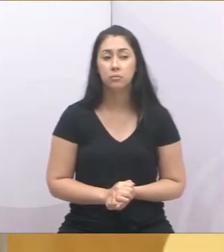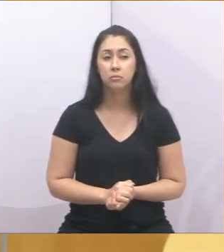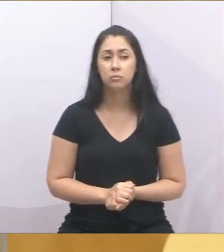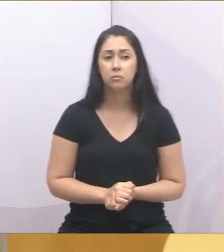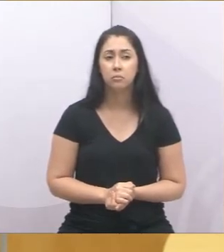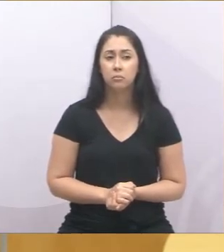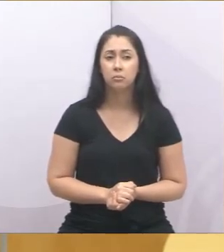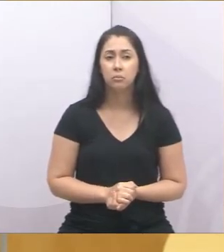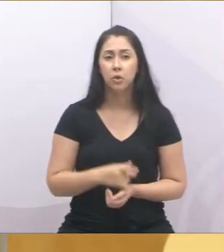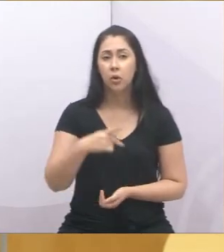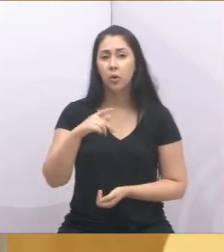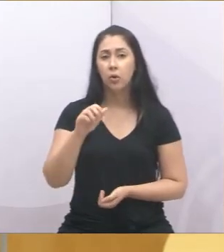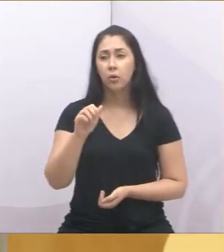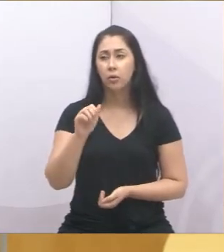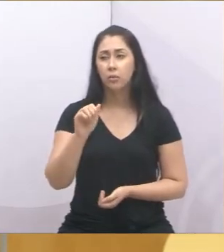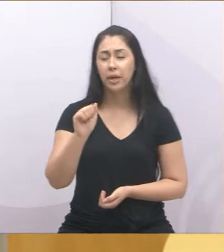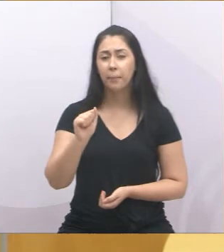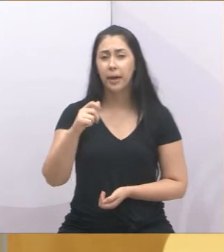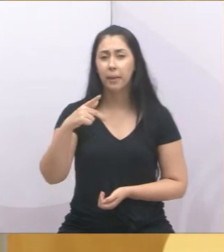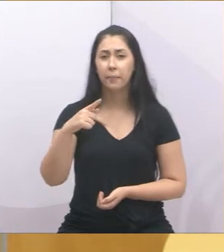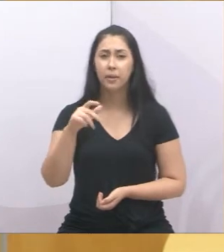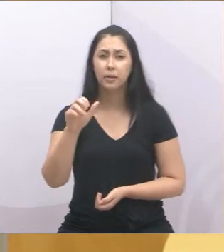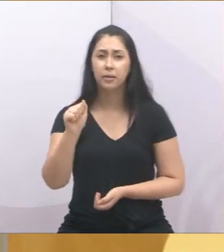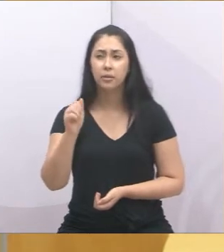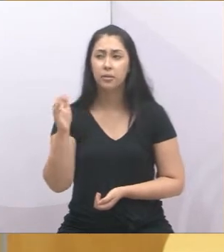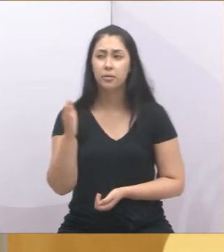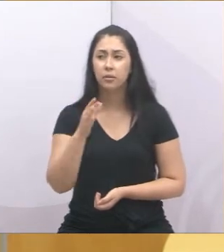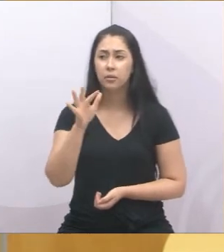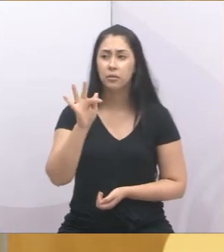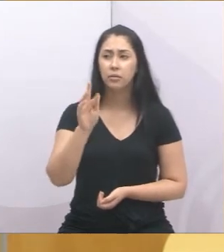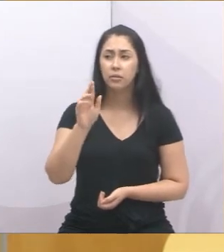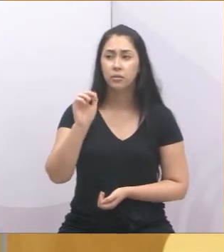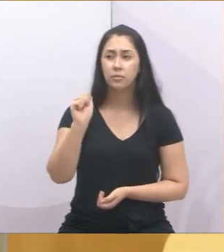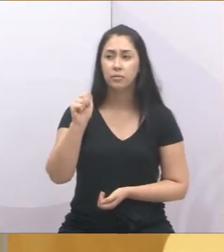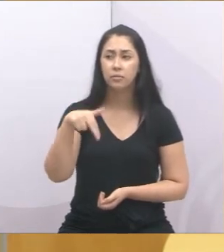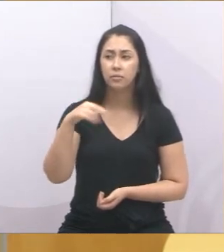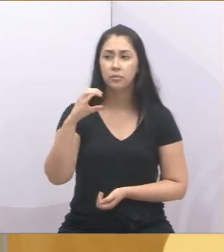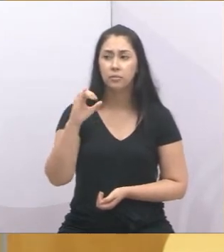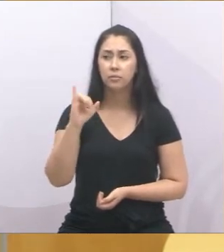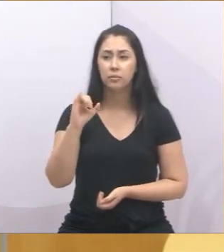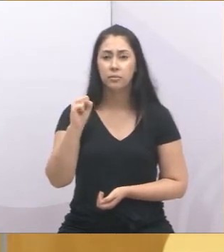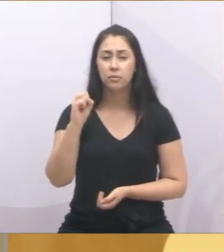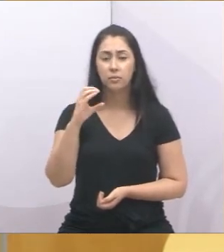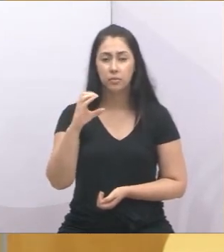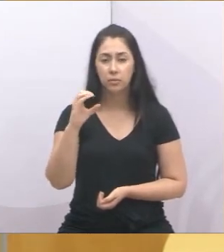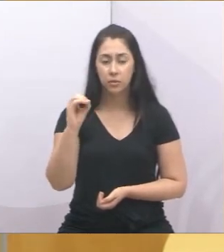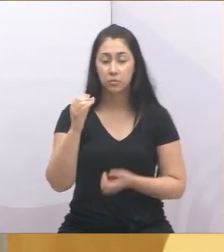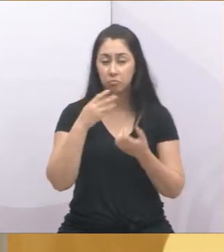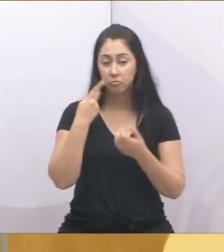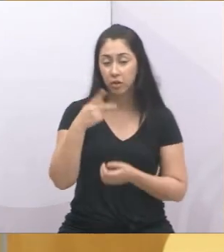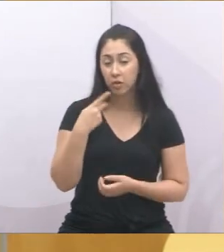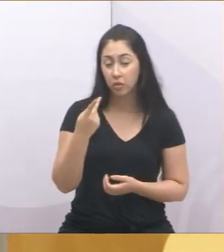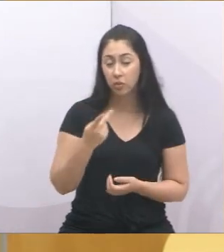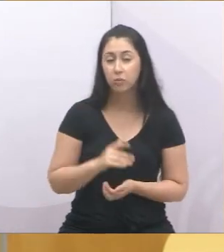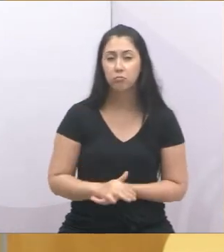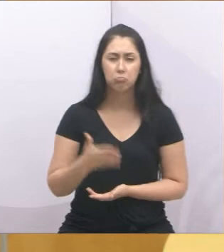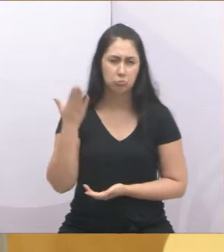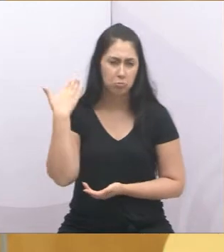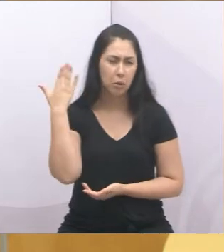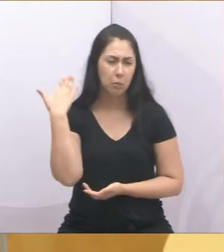pelo Papa Francisco, no dia 7 de julho de 2013, durante o encontro com